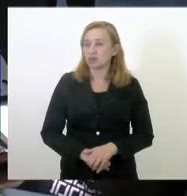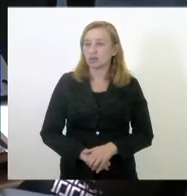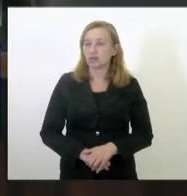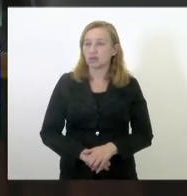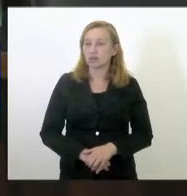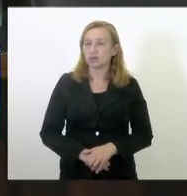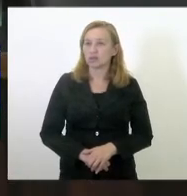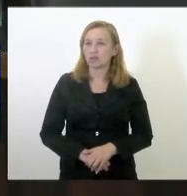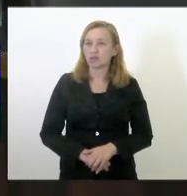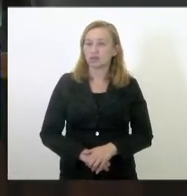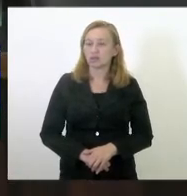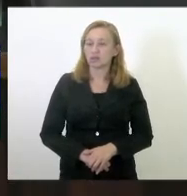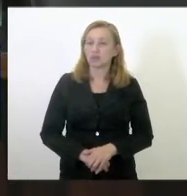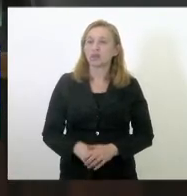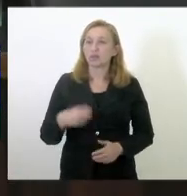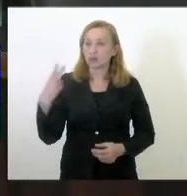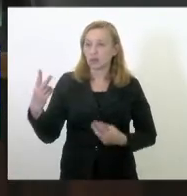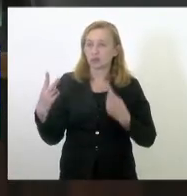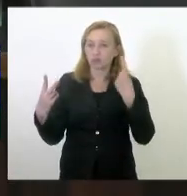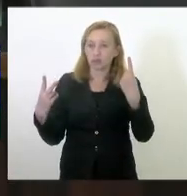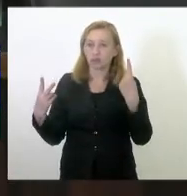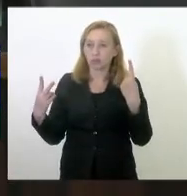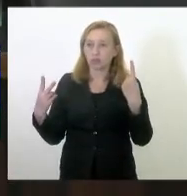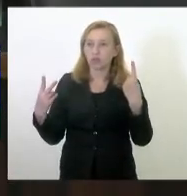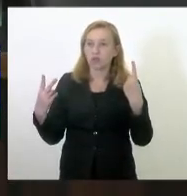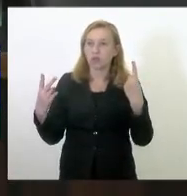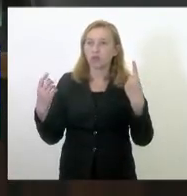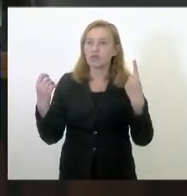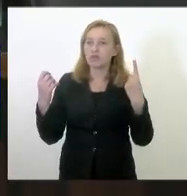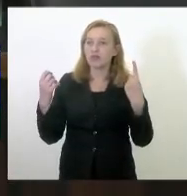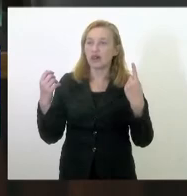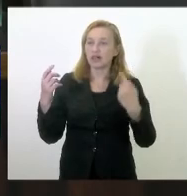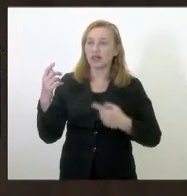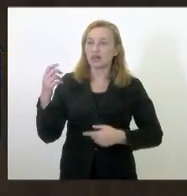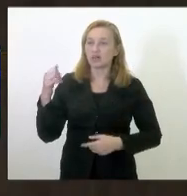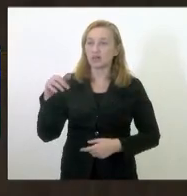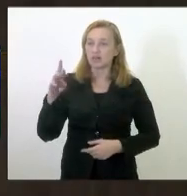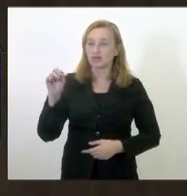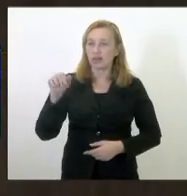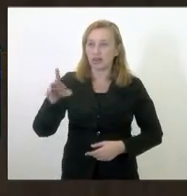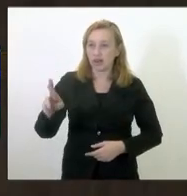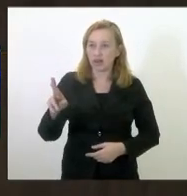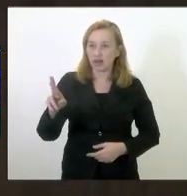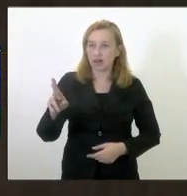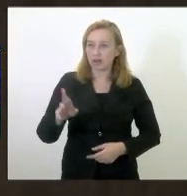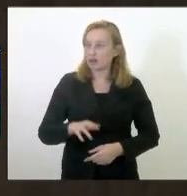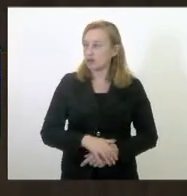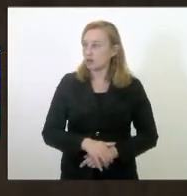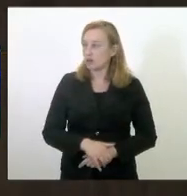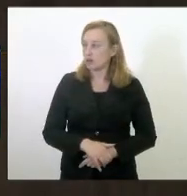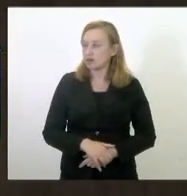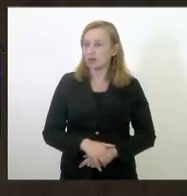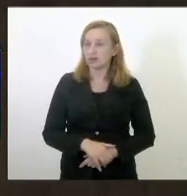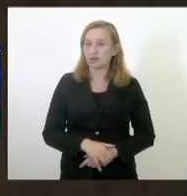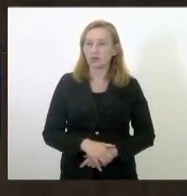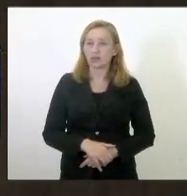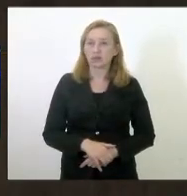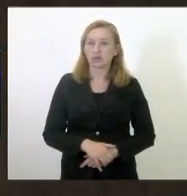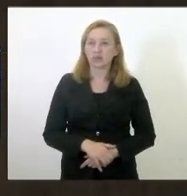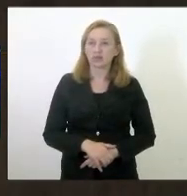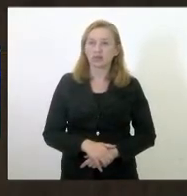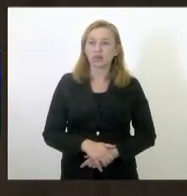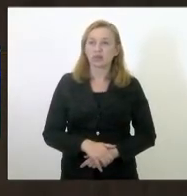Dois a um. Deputado Rosenberg Reis. Presidente, antes de dar meu voto pela Comissão